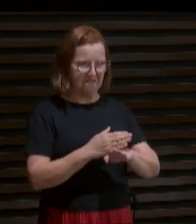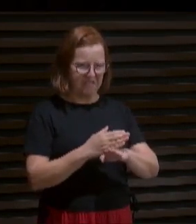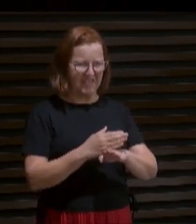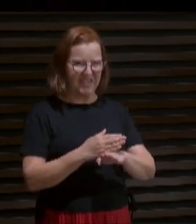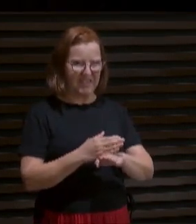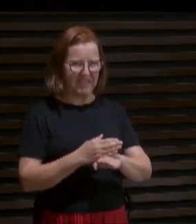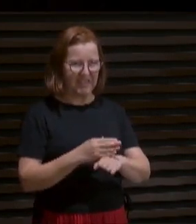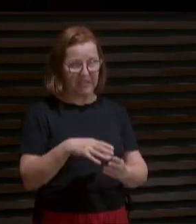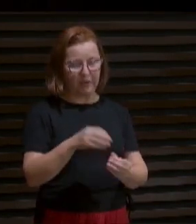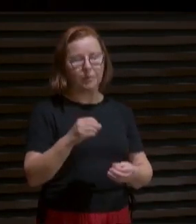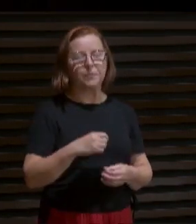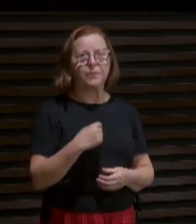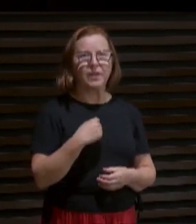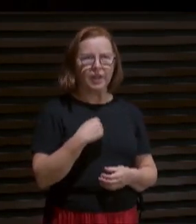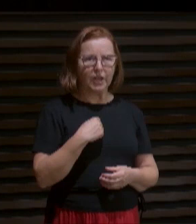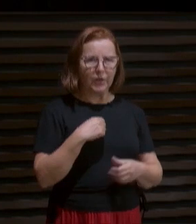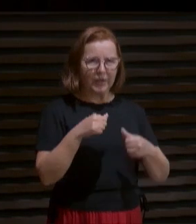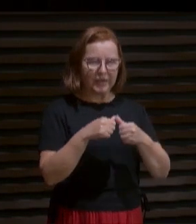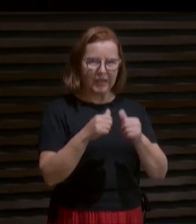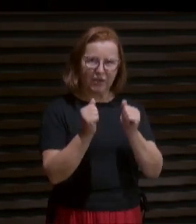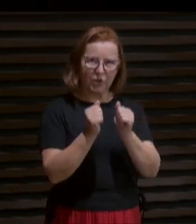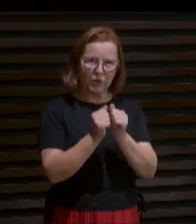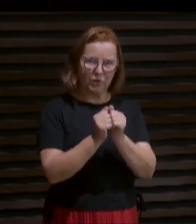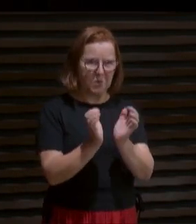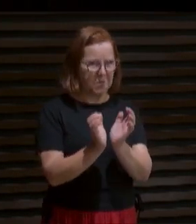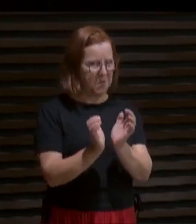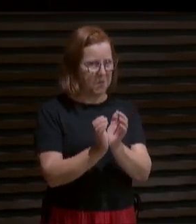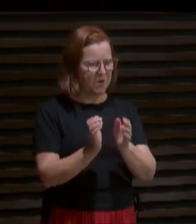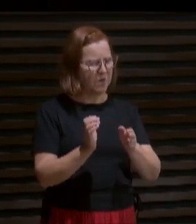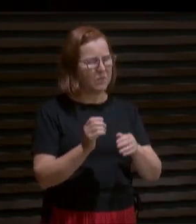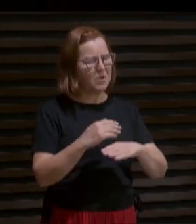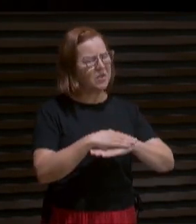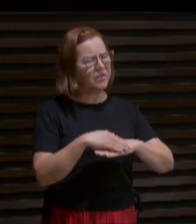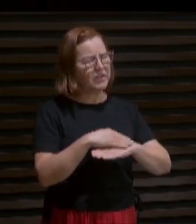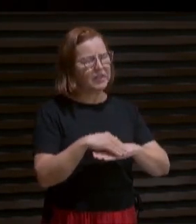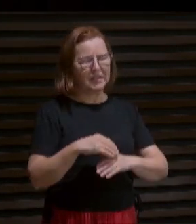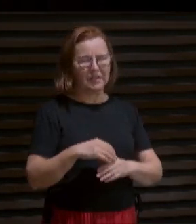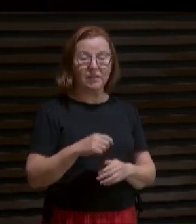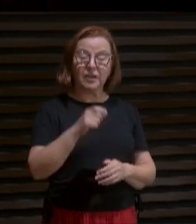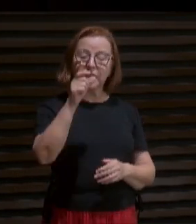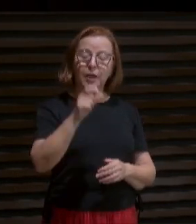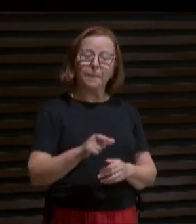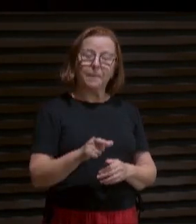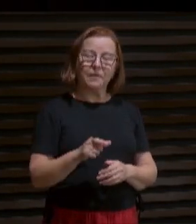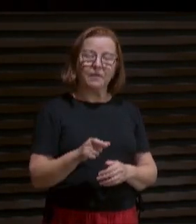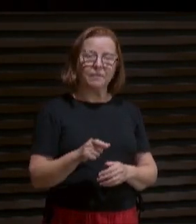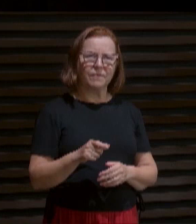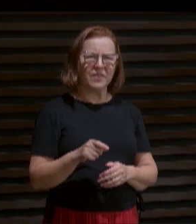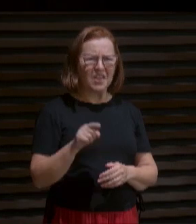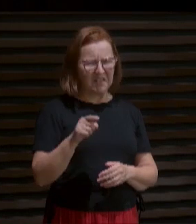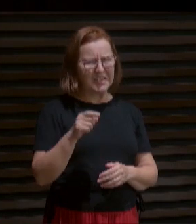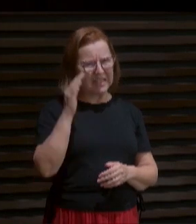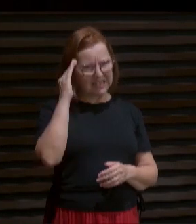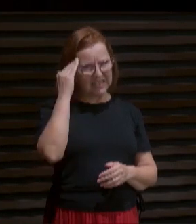participante daquele grupo, e conversando com alguém, eu disse, você sabe por que a